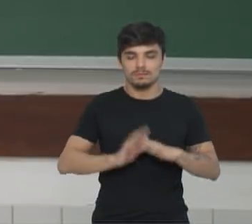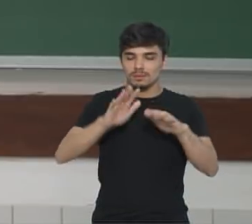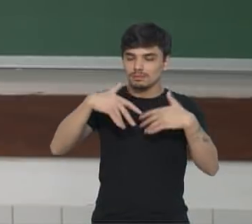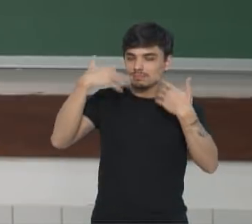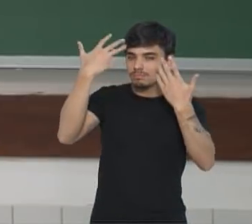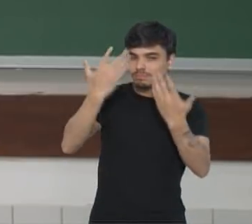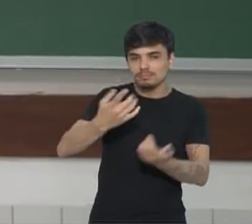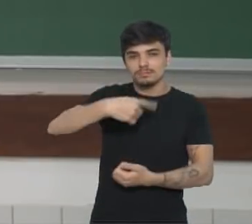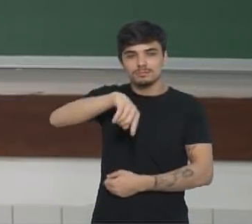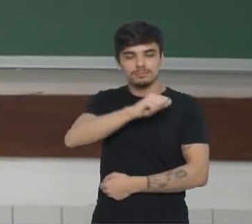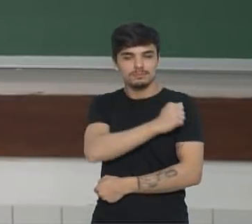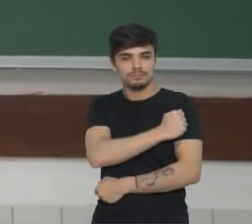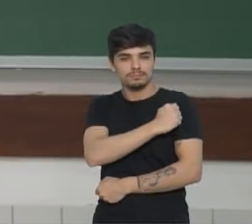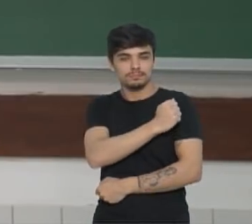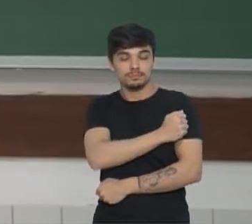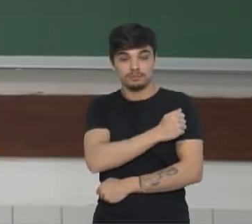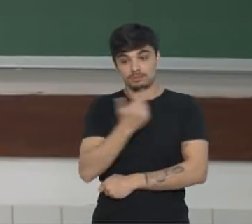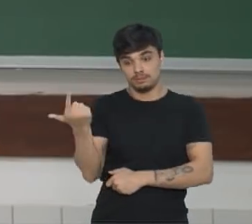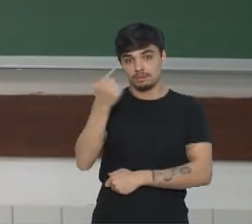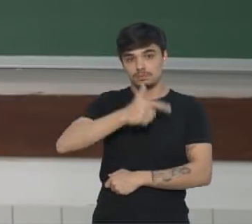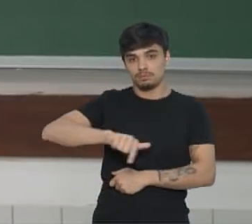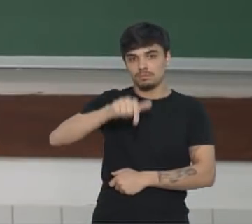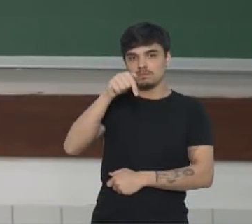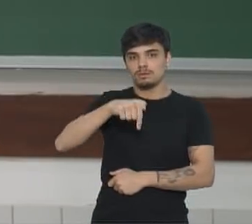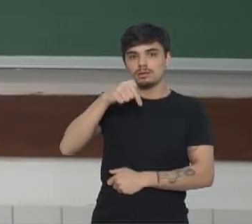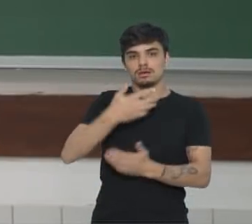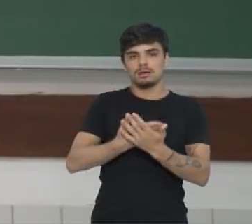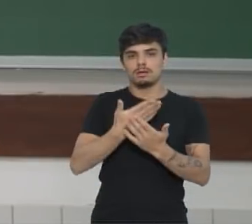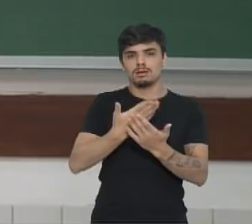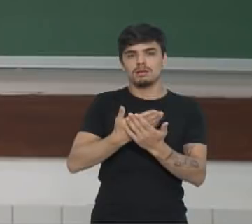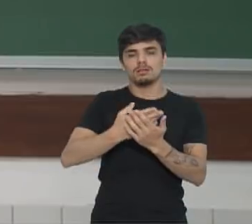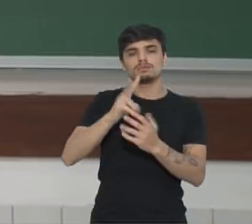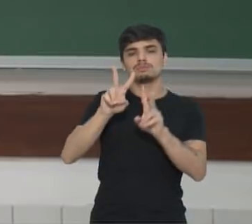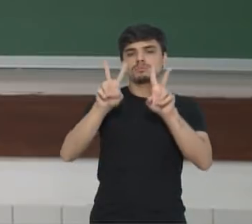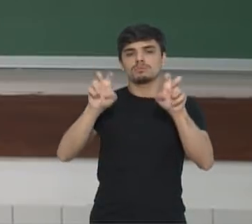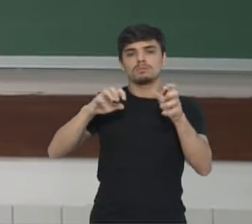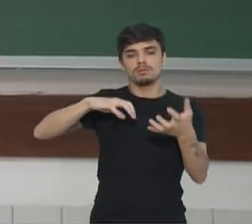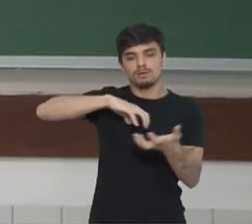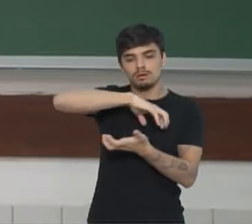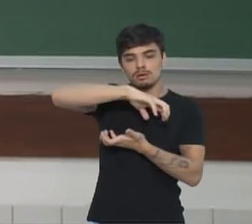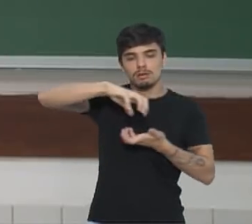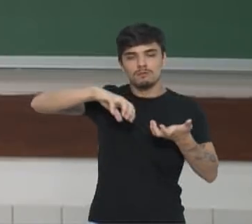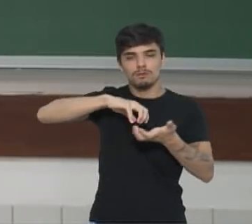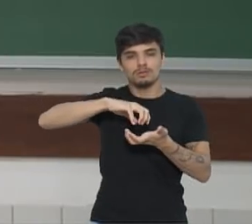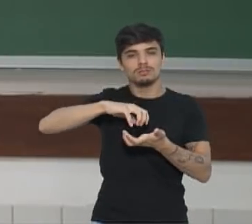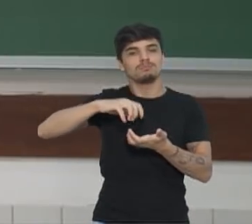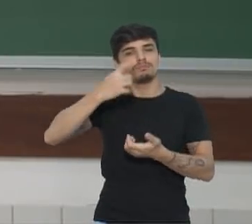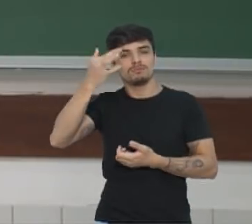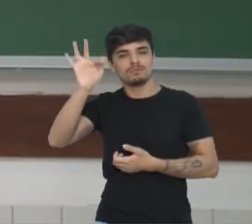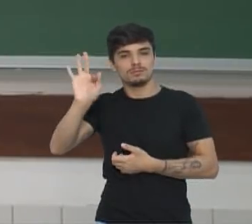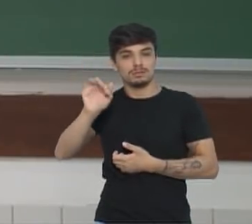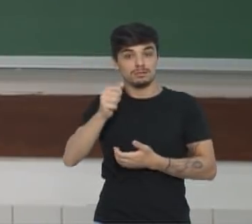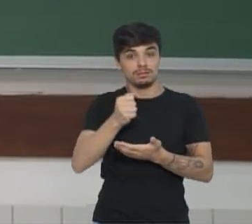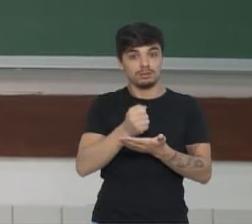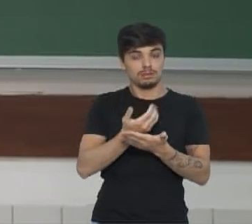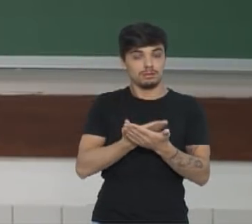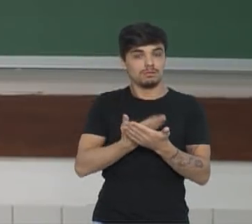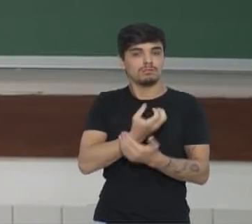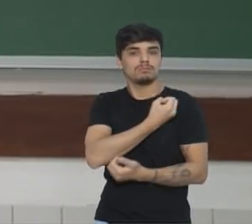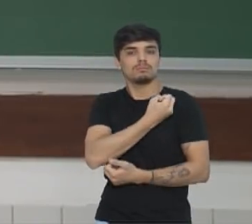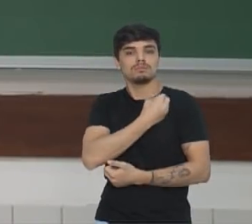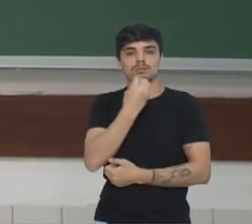Saudações, meus alunos! Estamos de volta para mais uma aula sobre Revolução Francesa, a aula de número 34, o qual nós